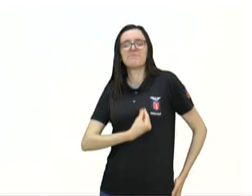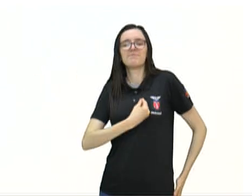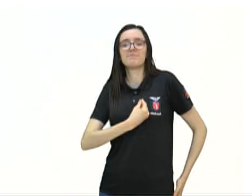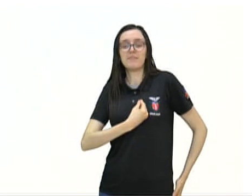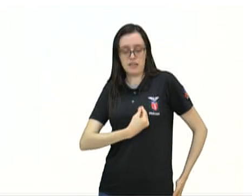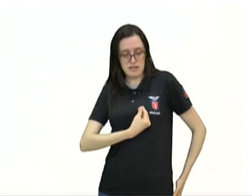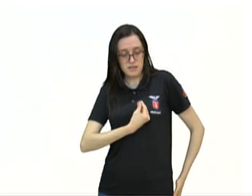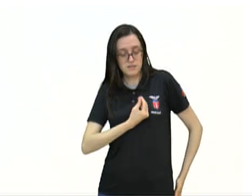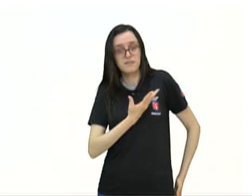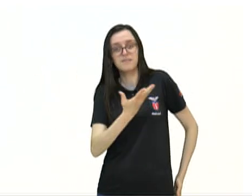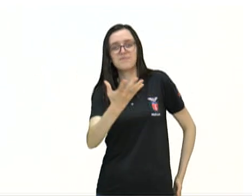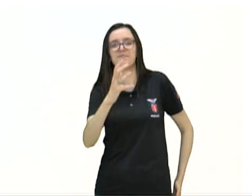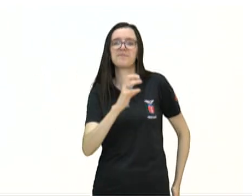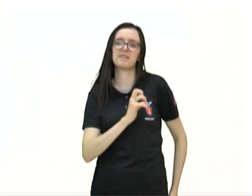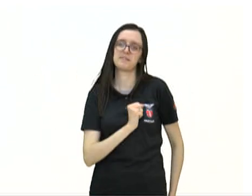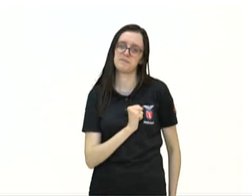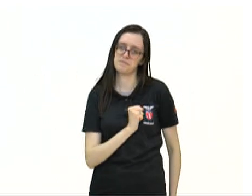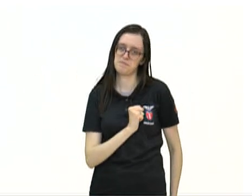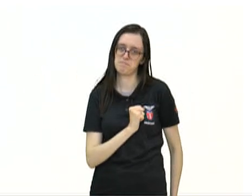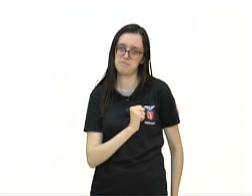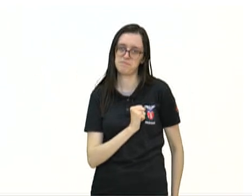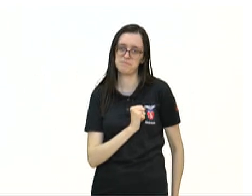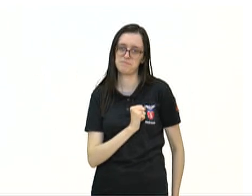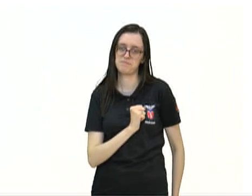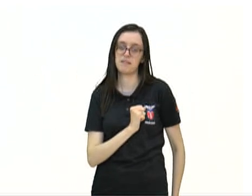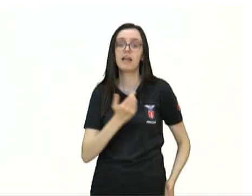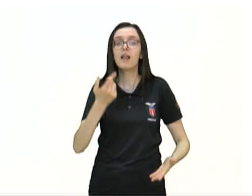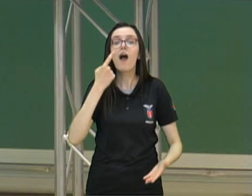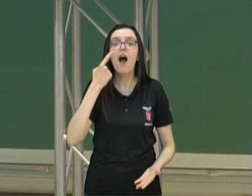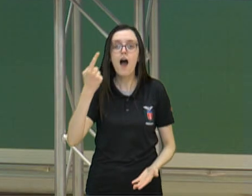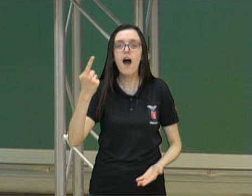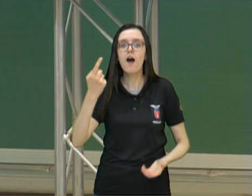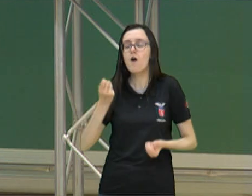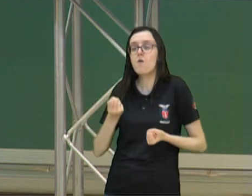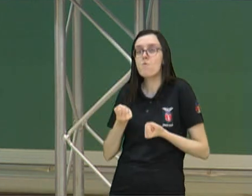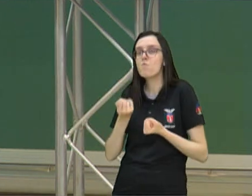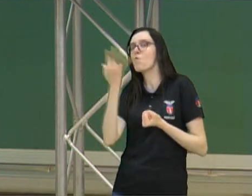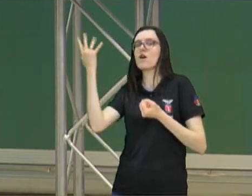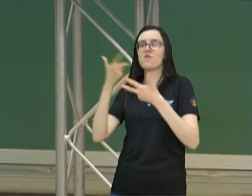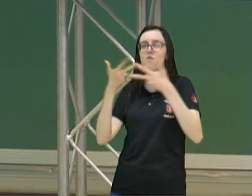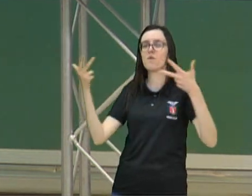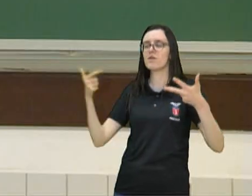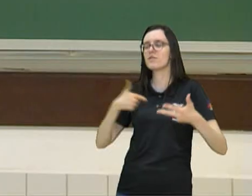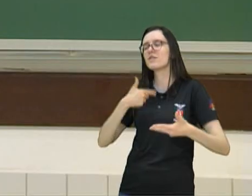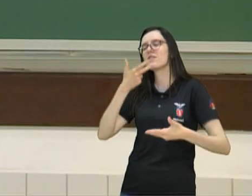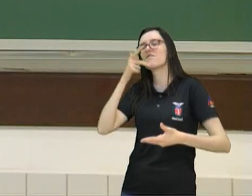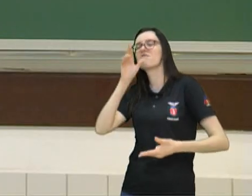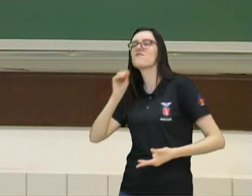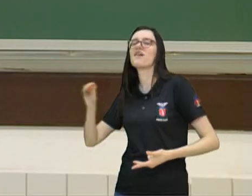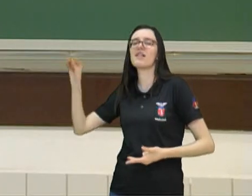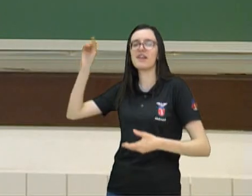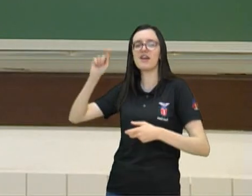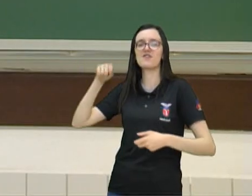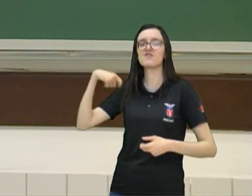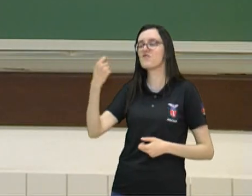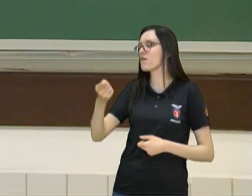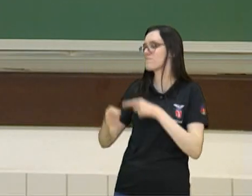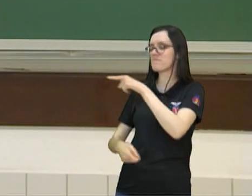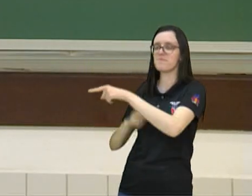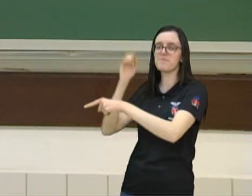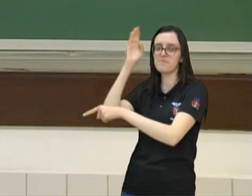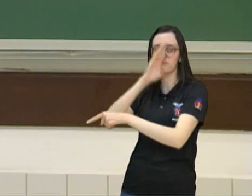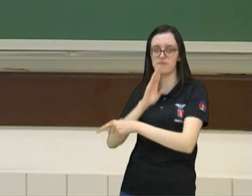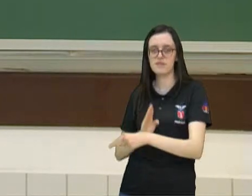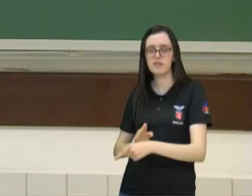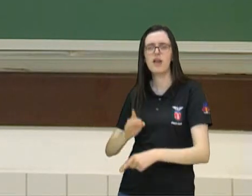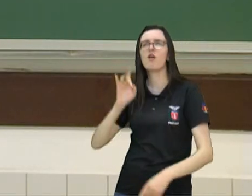vida, nossa vida mais amores. Olha só quanta coisa o Brasil tem na visão ali desse eu lírico, além